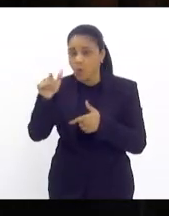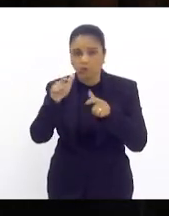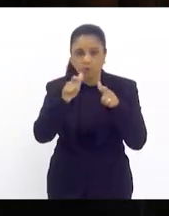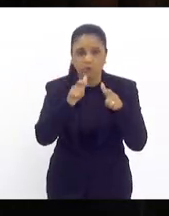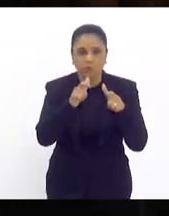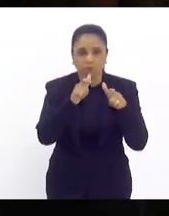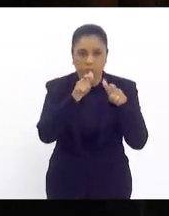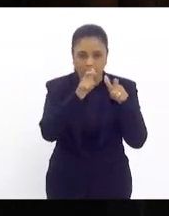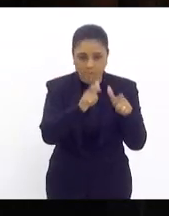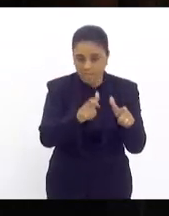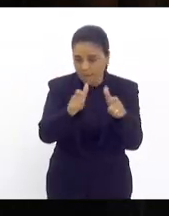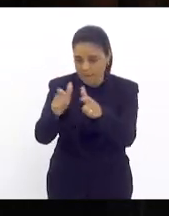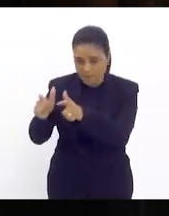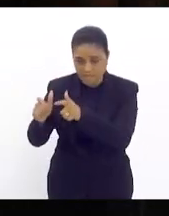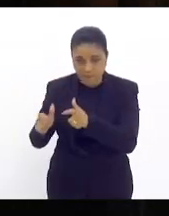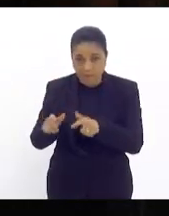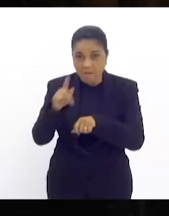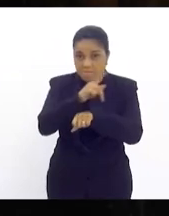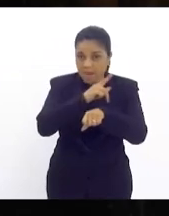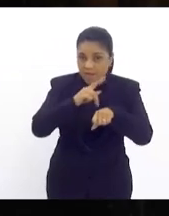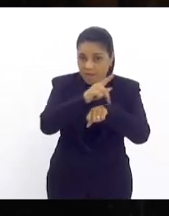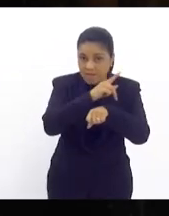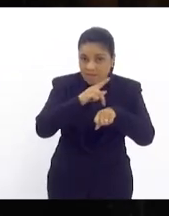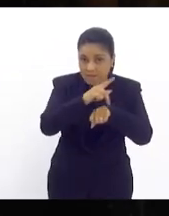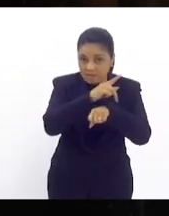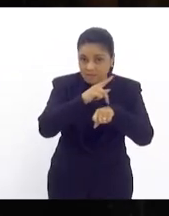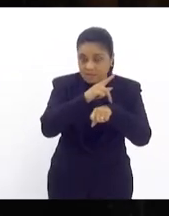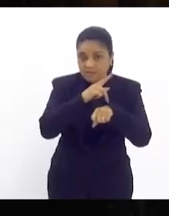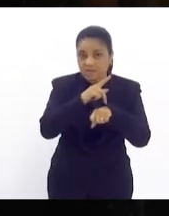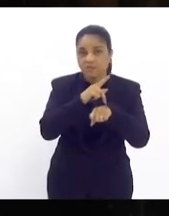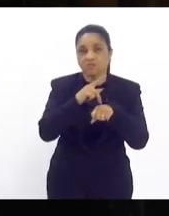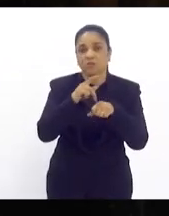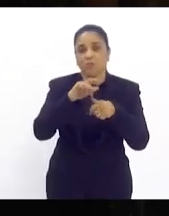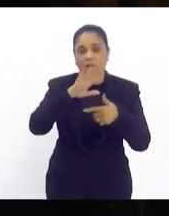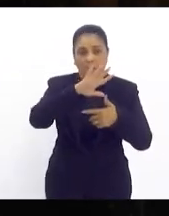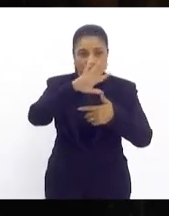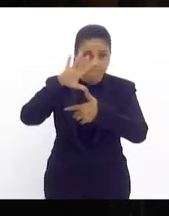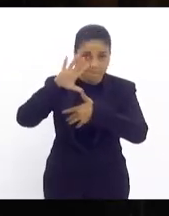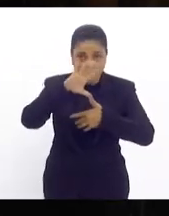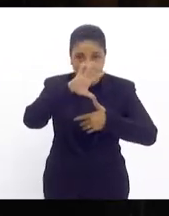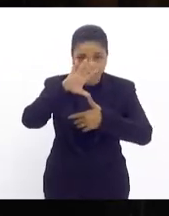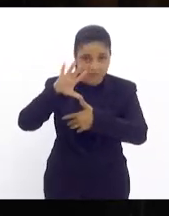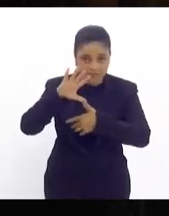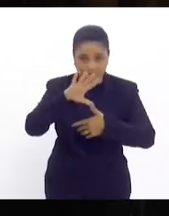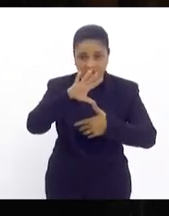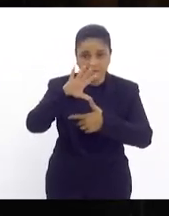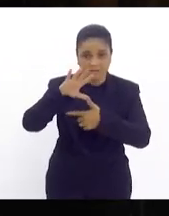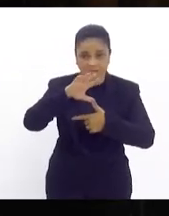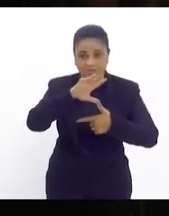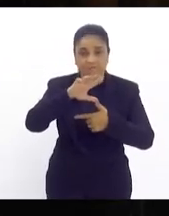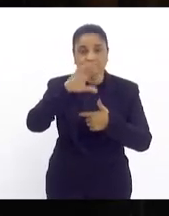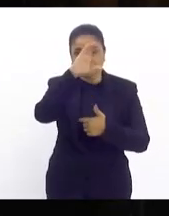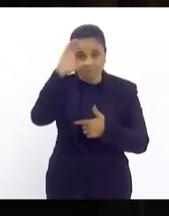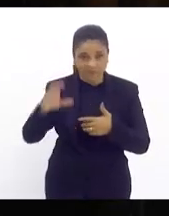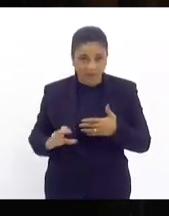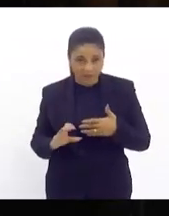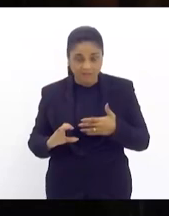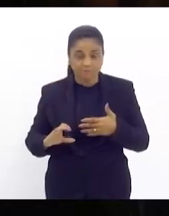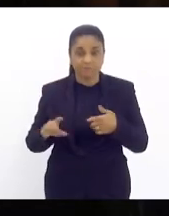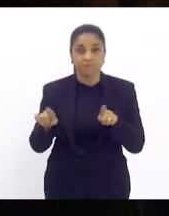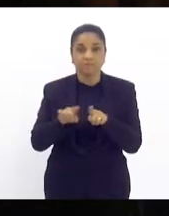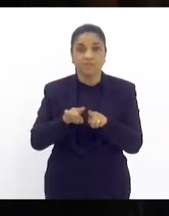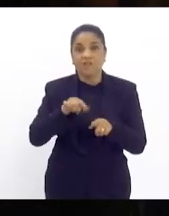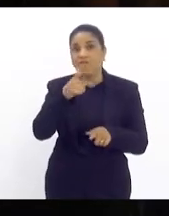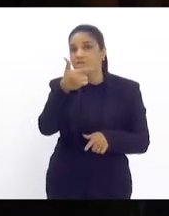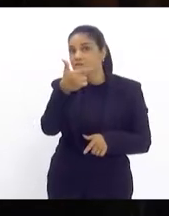outros países como países da América Latina e do representação de mulheres chega